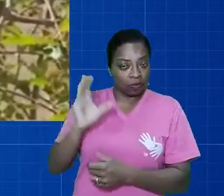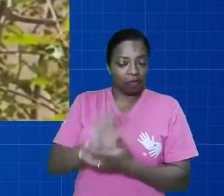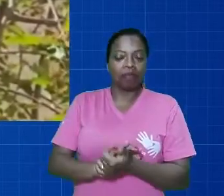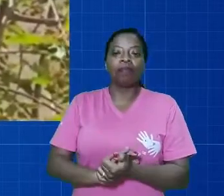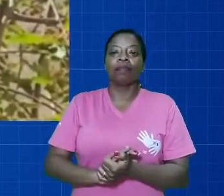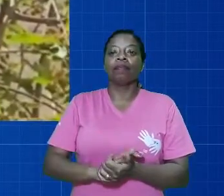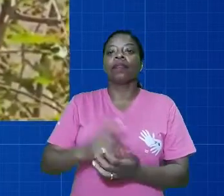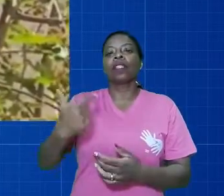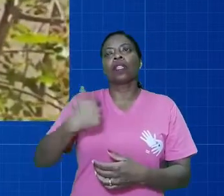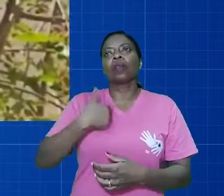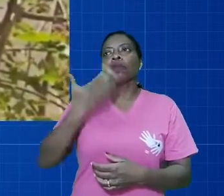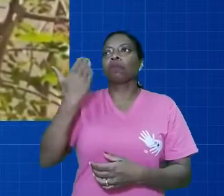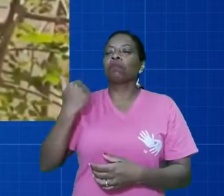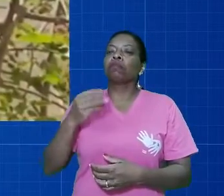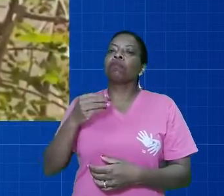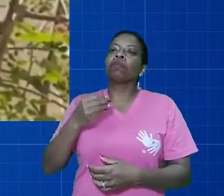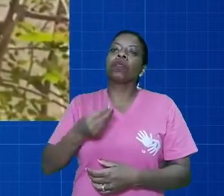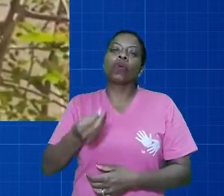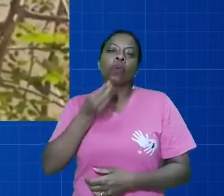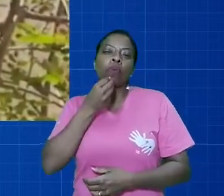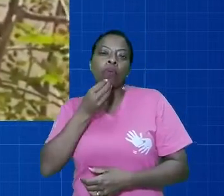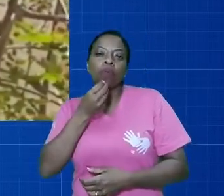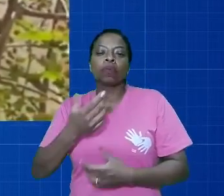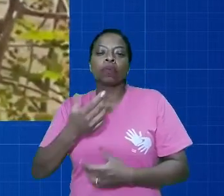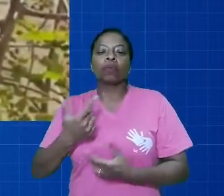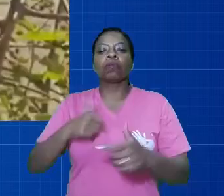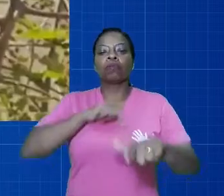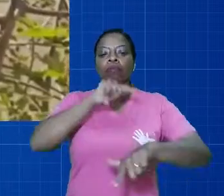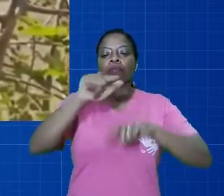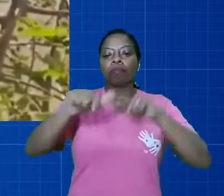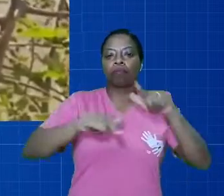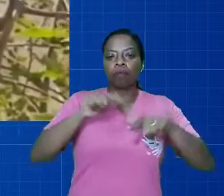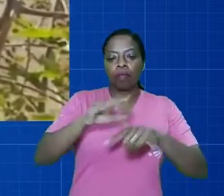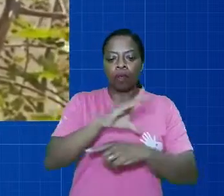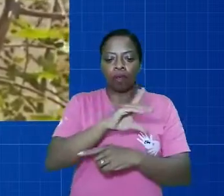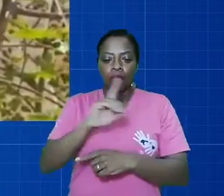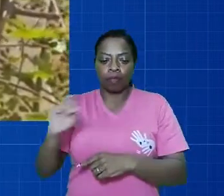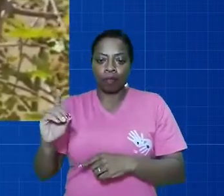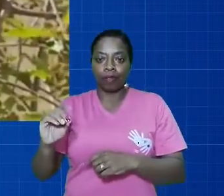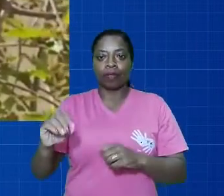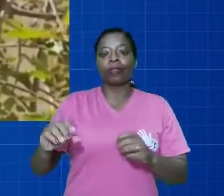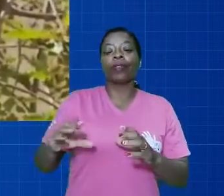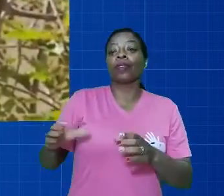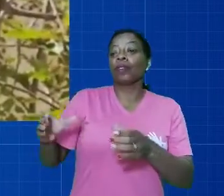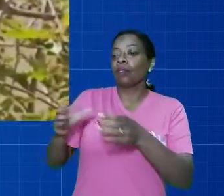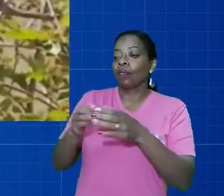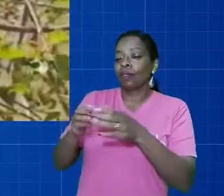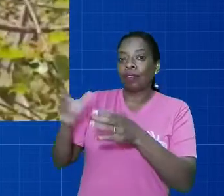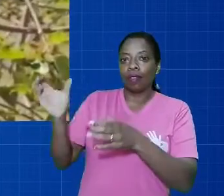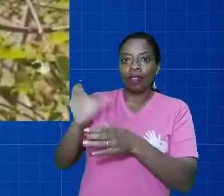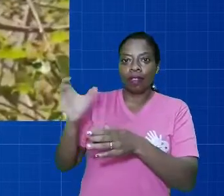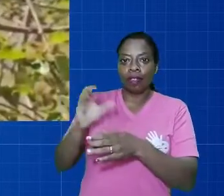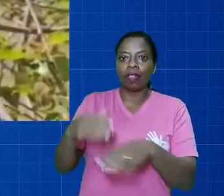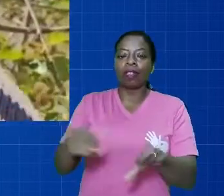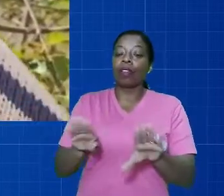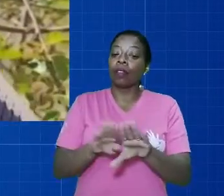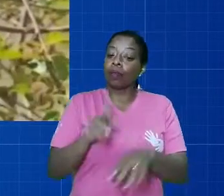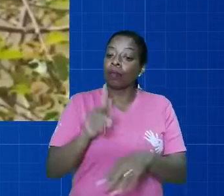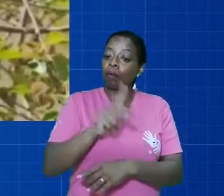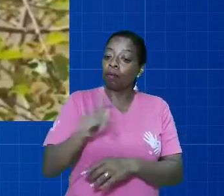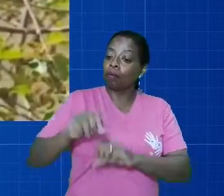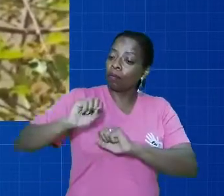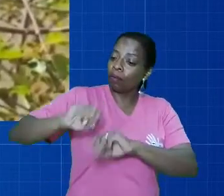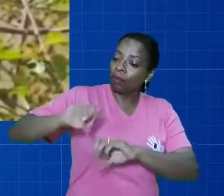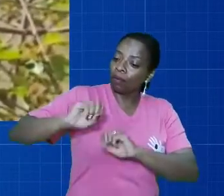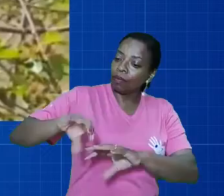oportunidade muito grande de atuar no Clube de Ciências como coordenação e como professora. A minha história com o Clube